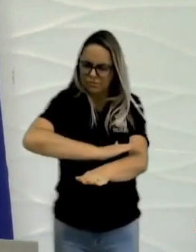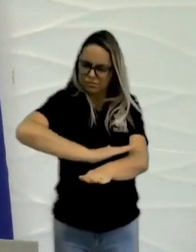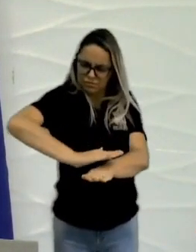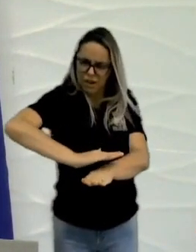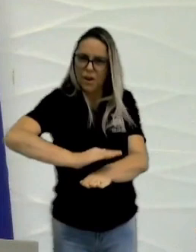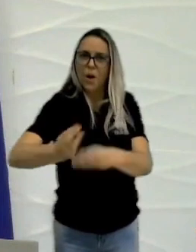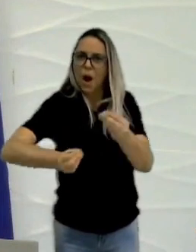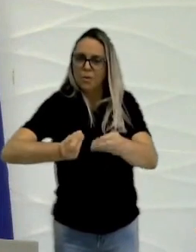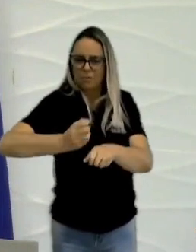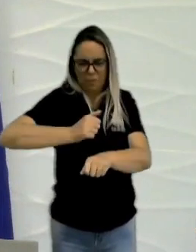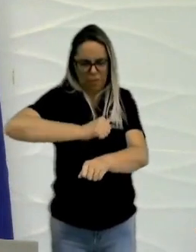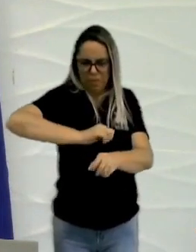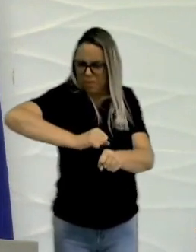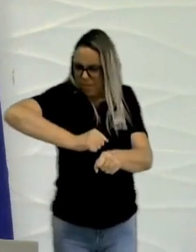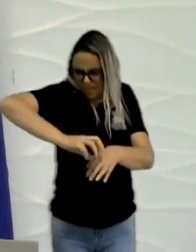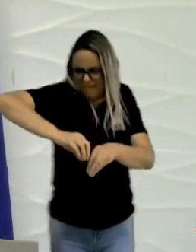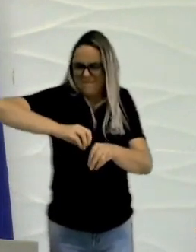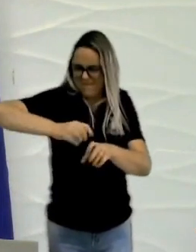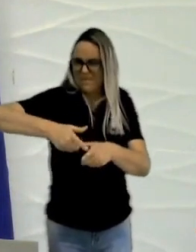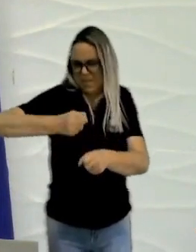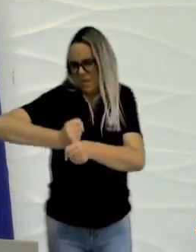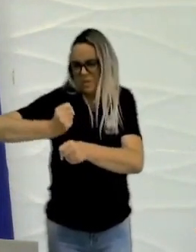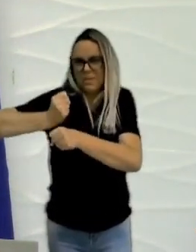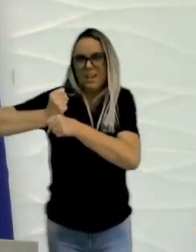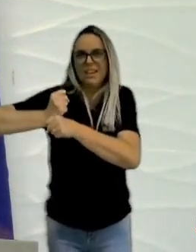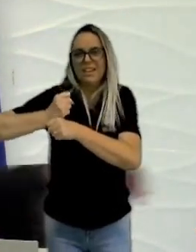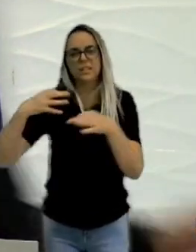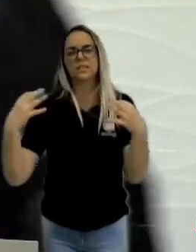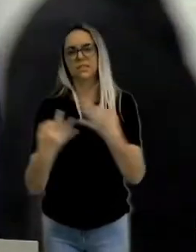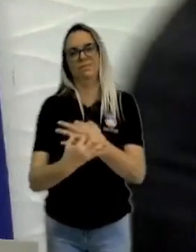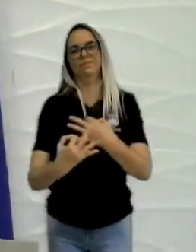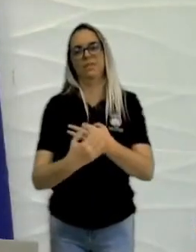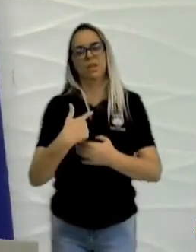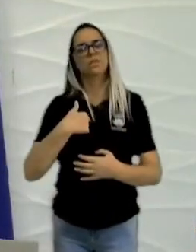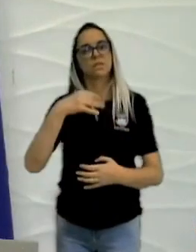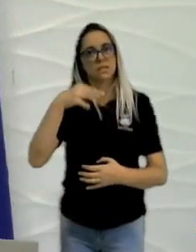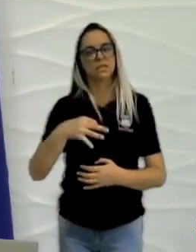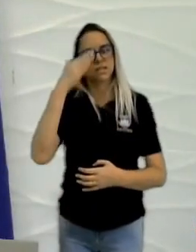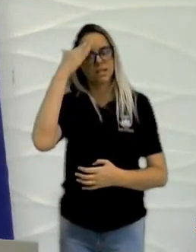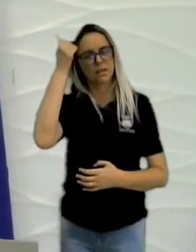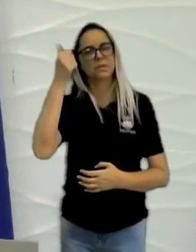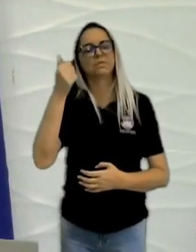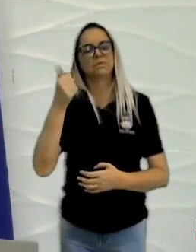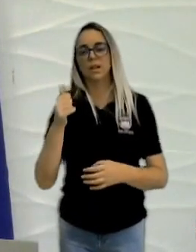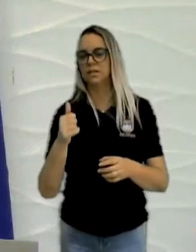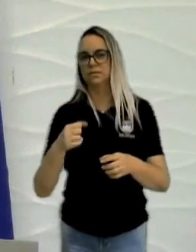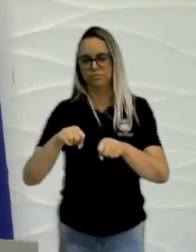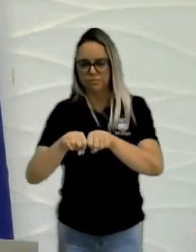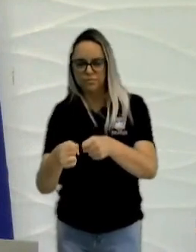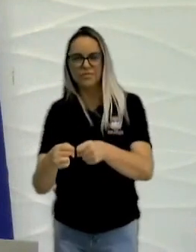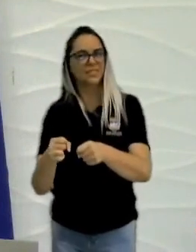tirado o material e feito agora com muita qualidade, tenho certeza que não vai quebrar mais, né? Agora,